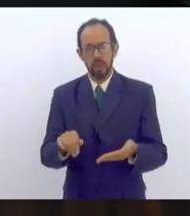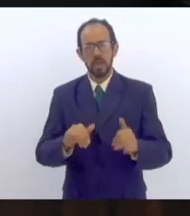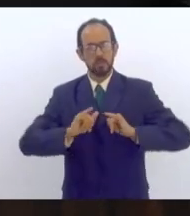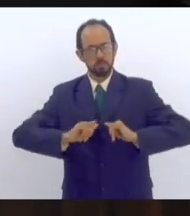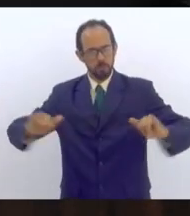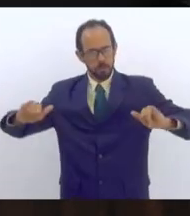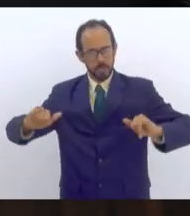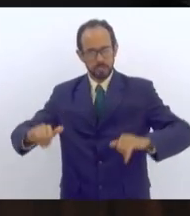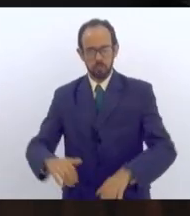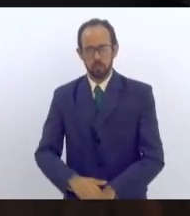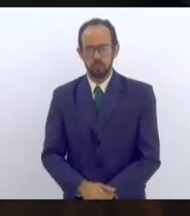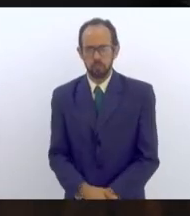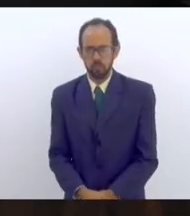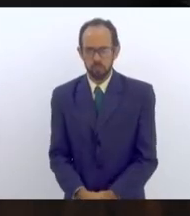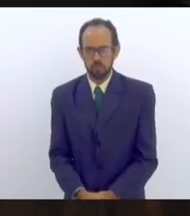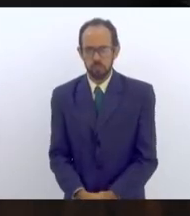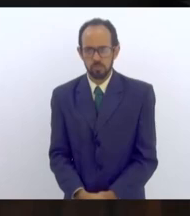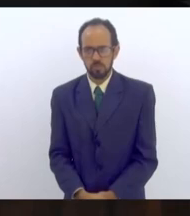publicação.